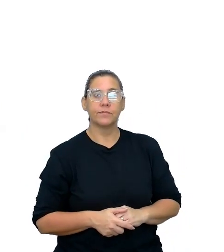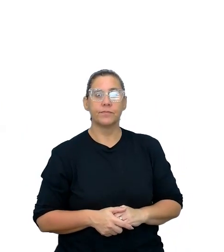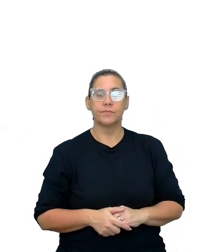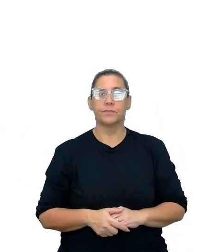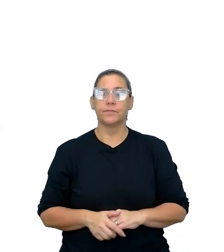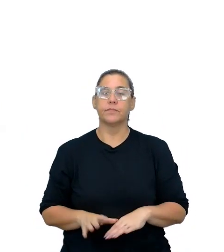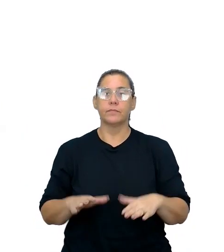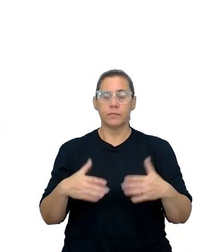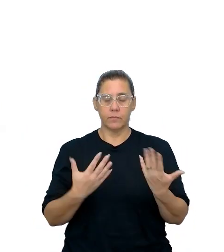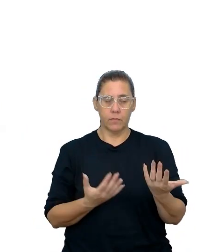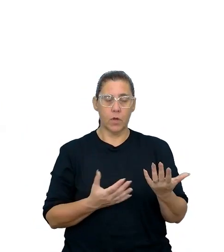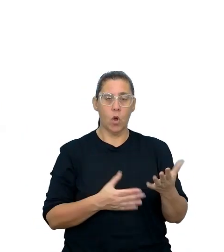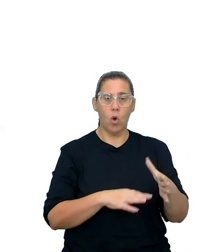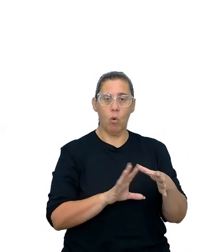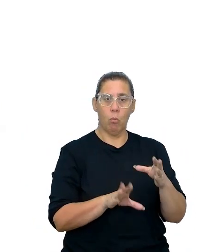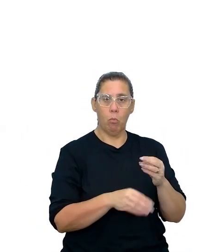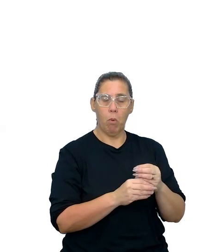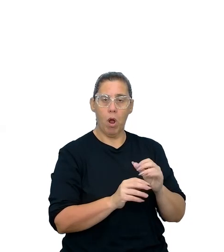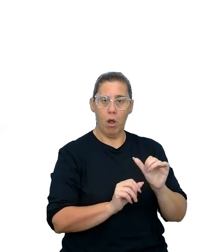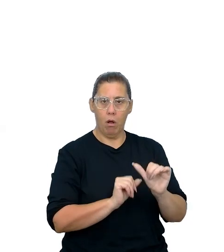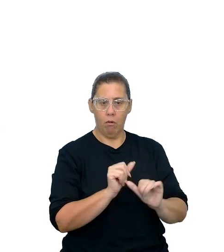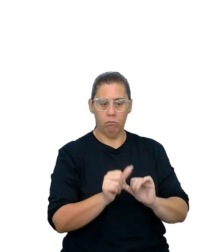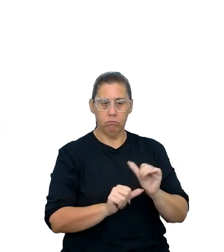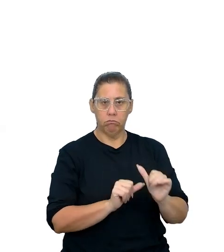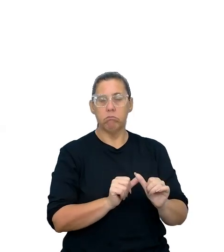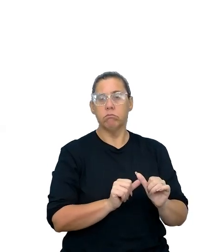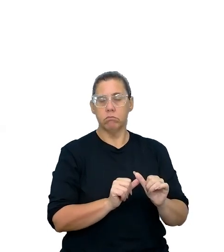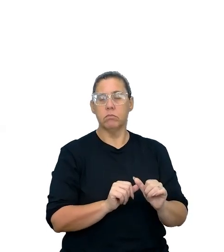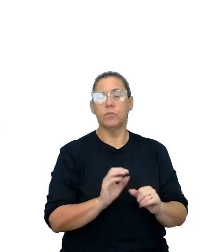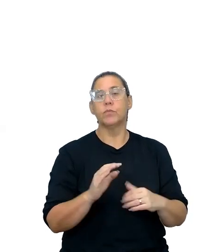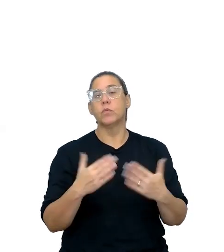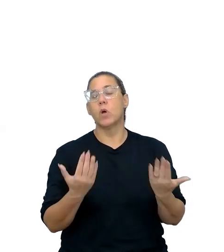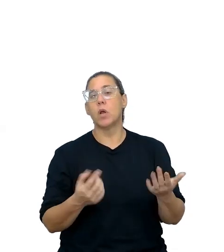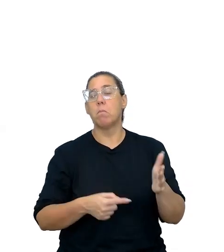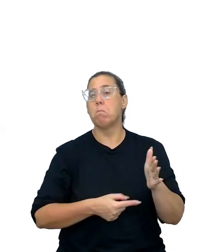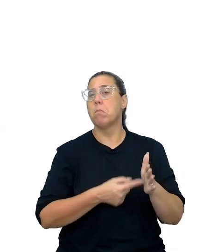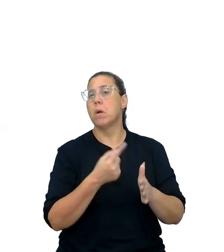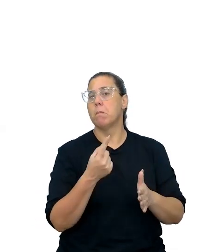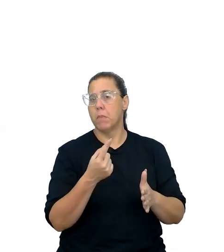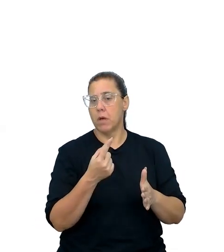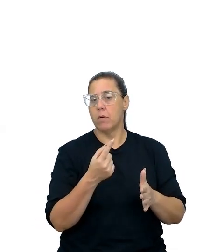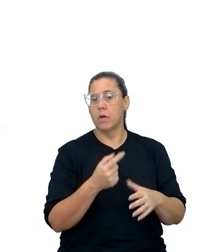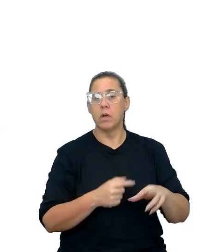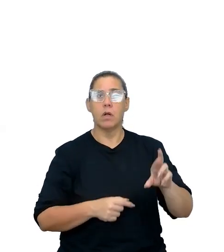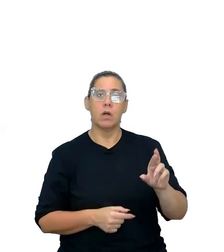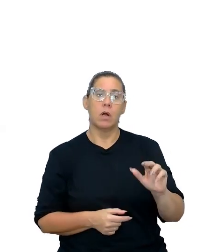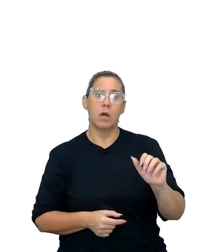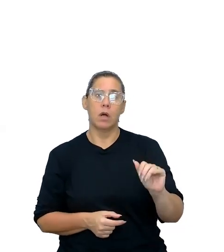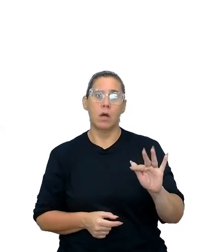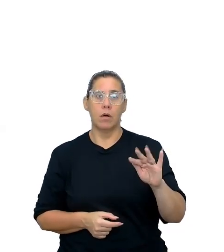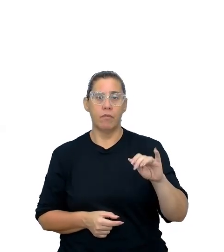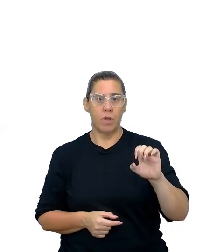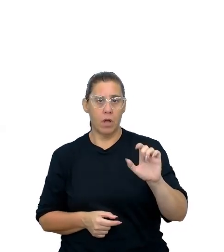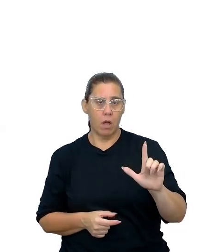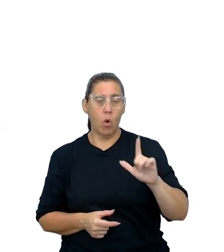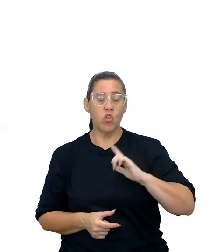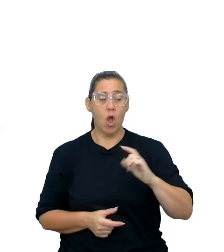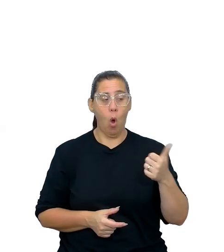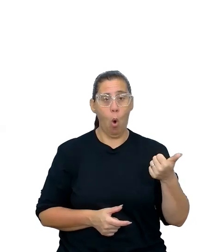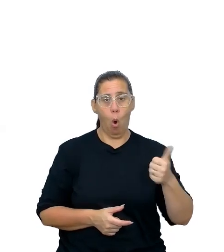no caso, composição de transformação. Qual é a situação aqui? Primeira, Rafael tinha 11